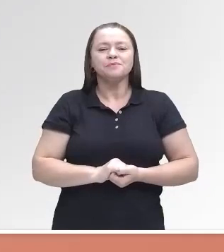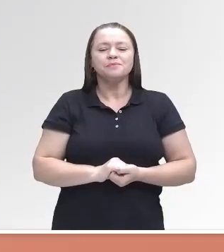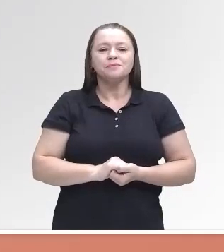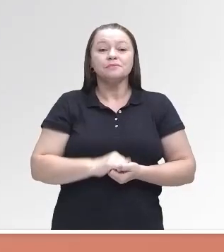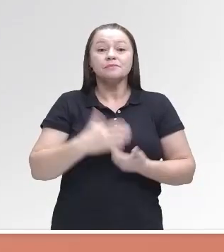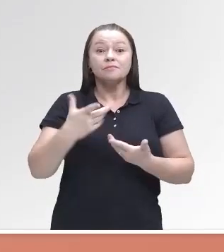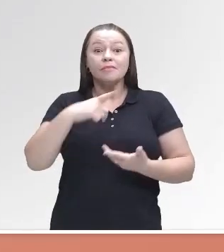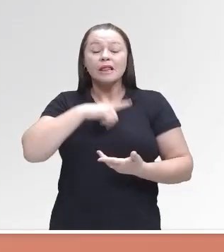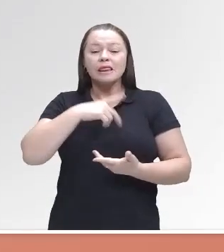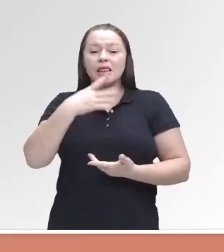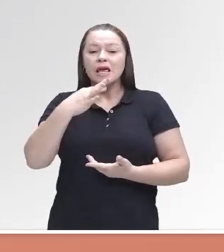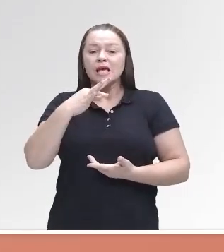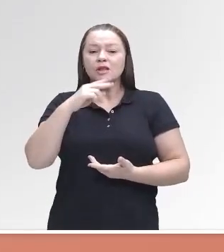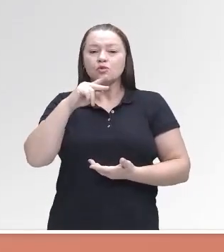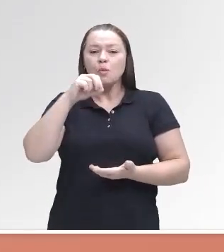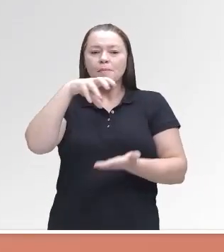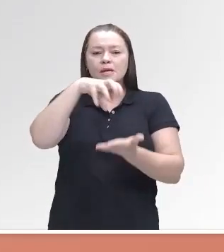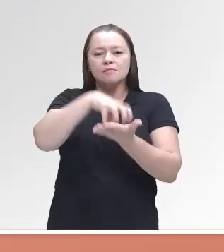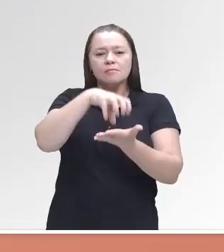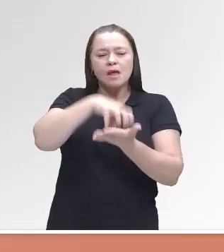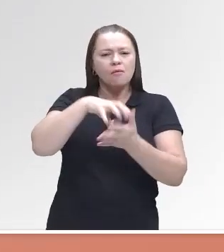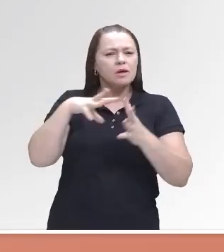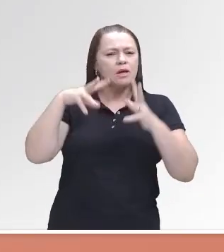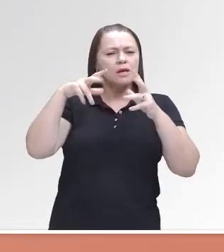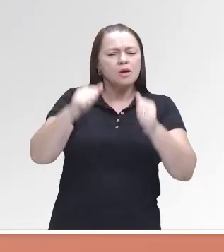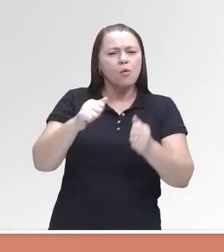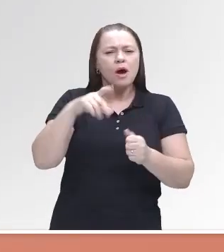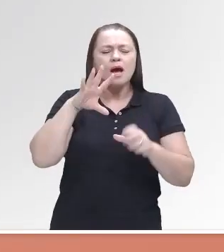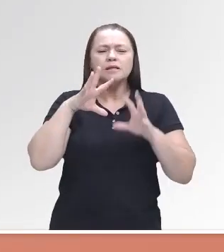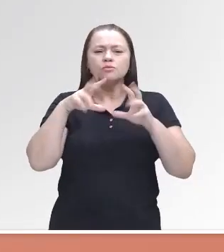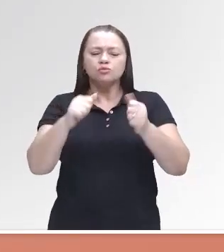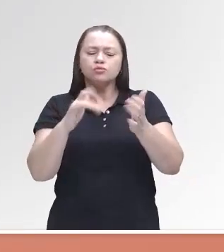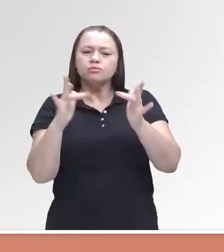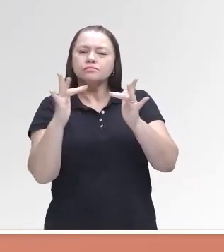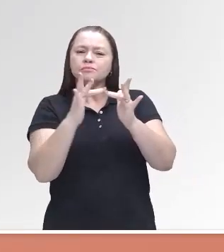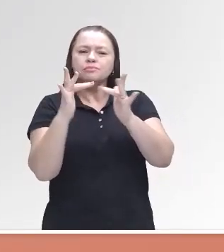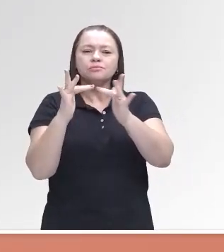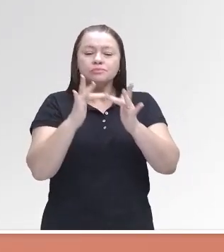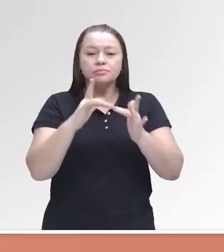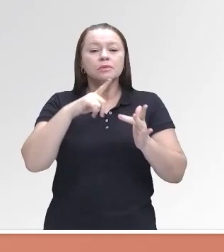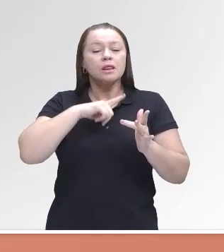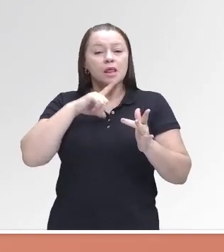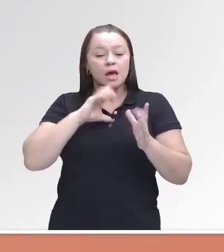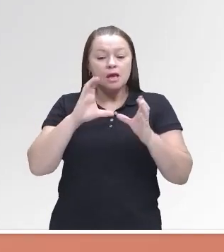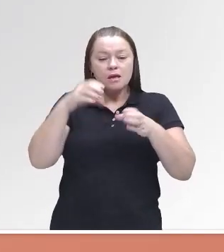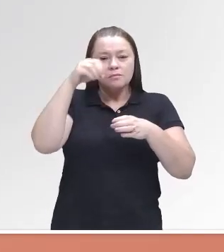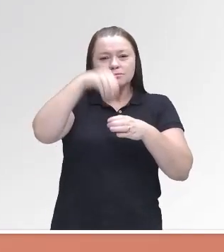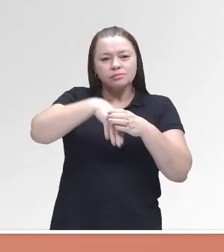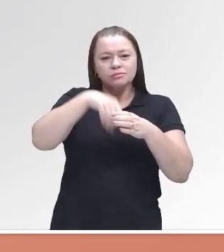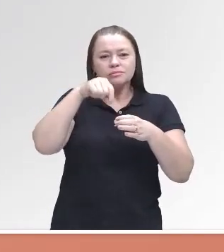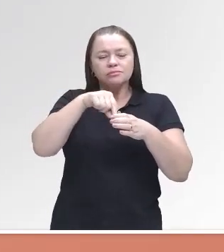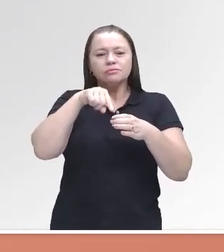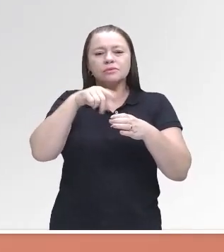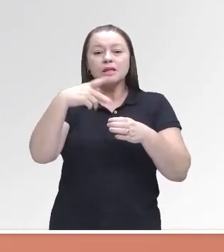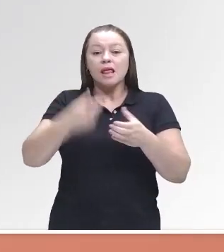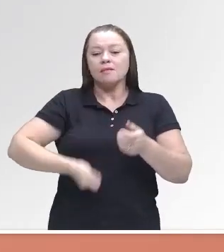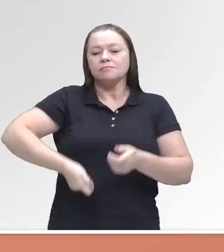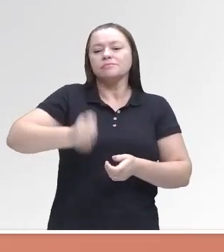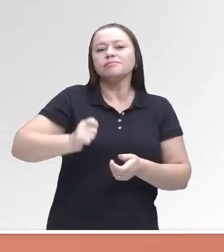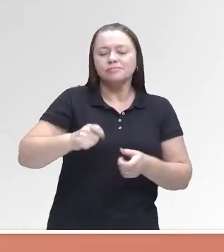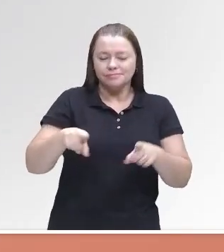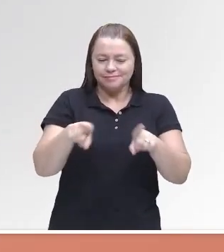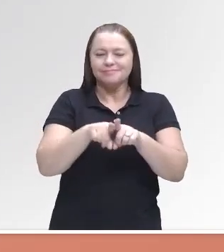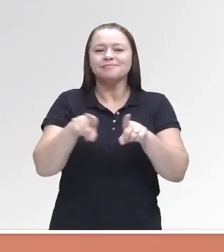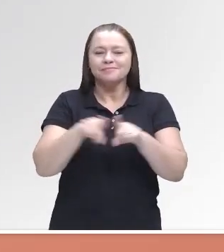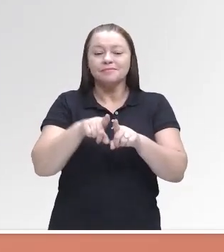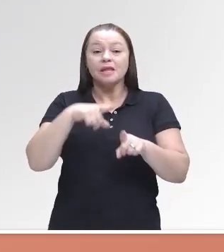Tem tupi na oca e em quase tudo que se toca. Tem tupi no tucupi. Tem tupi na tapioca, e